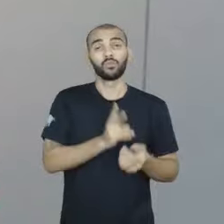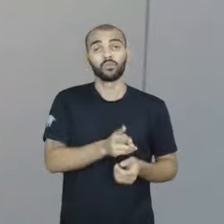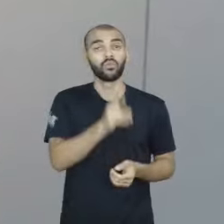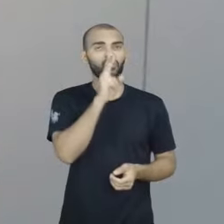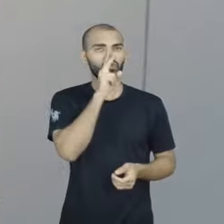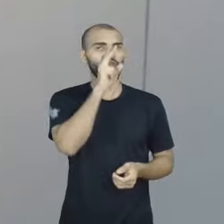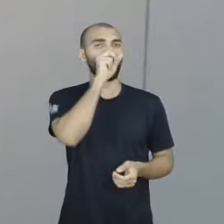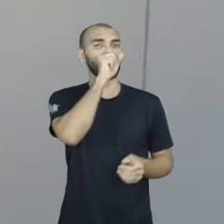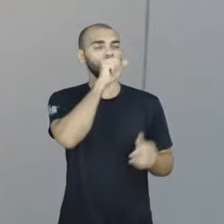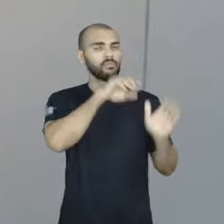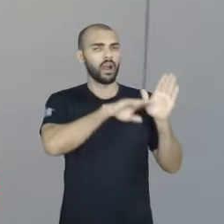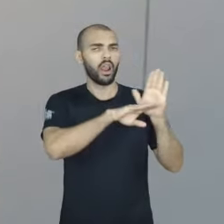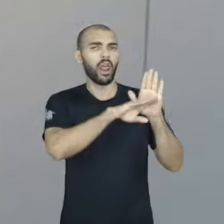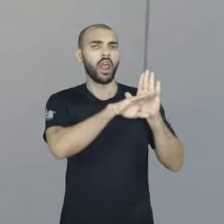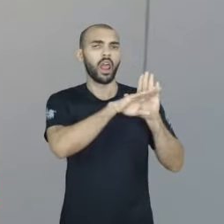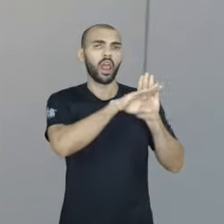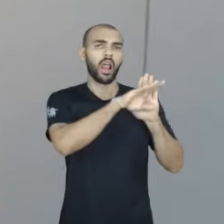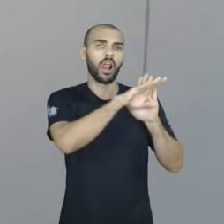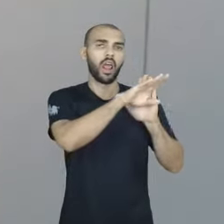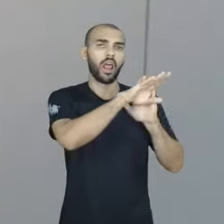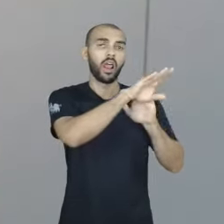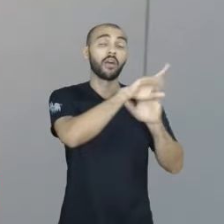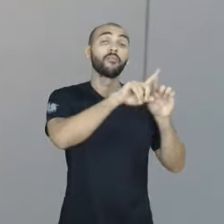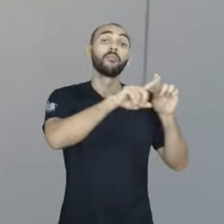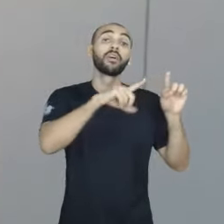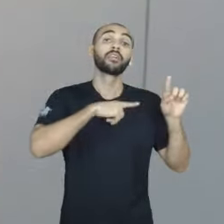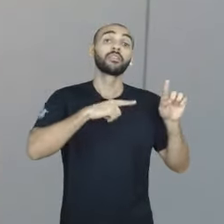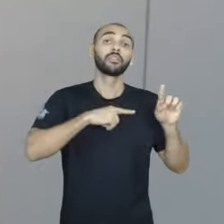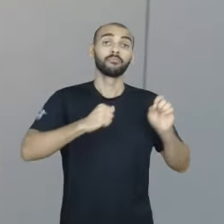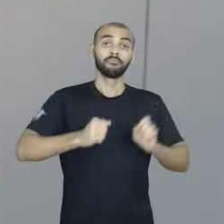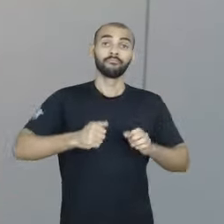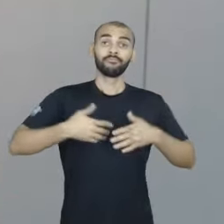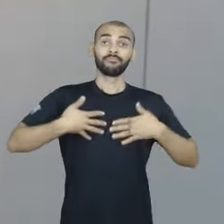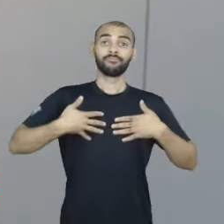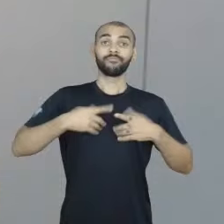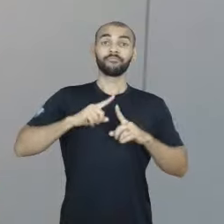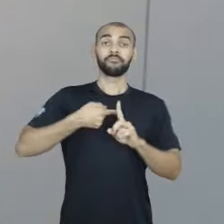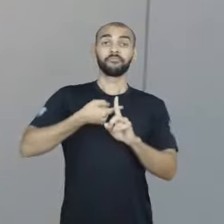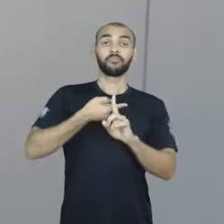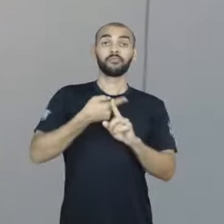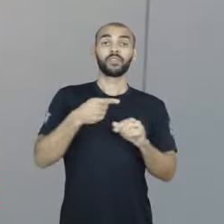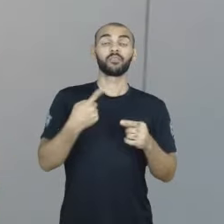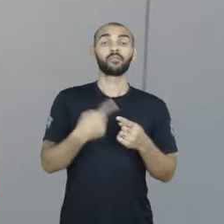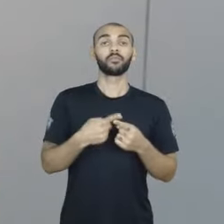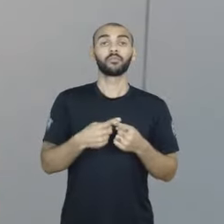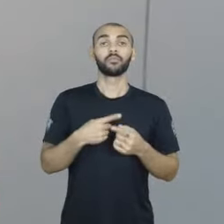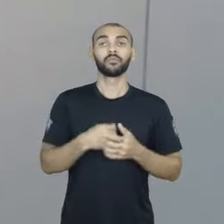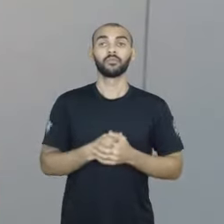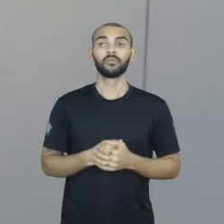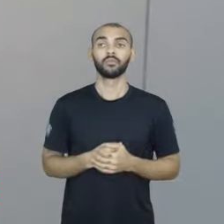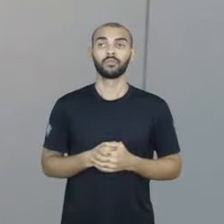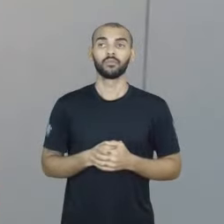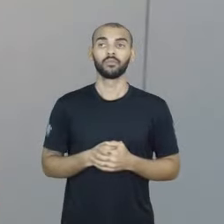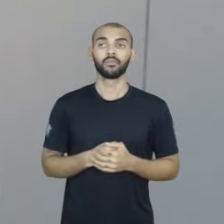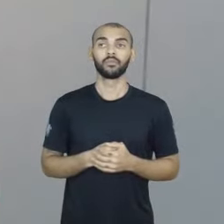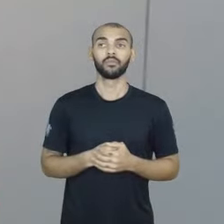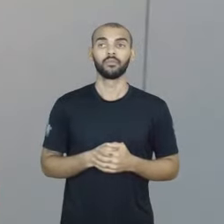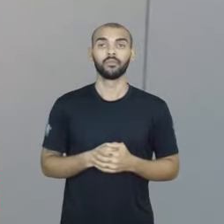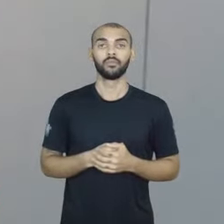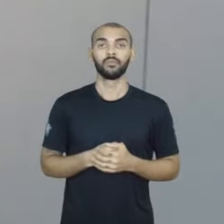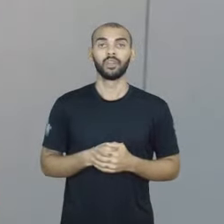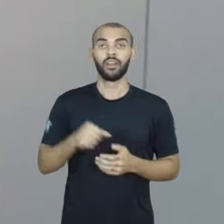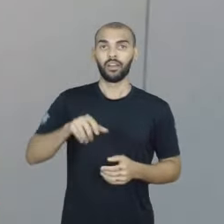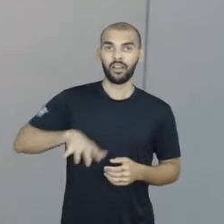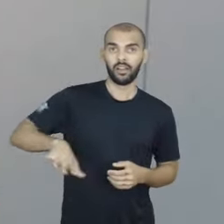forte, só que dessa vez com uma surpresa muito positiva no setor de serviços, né?